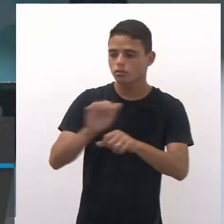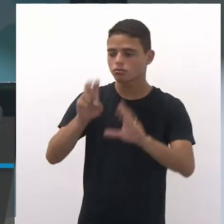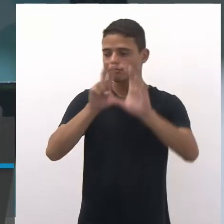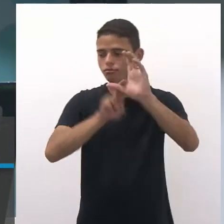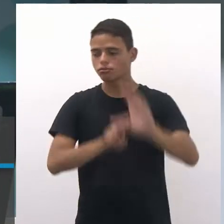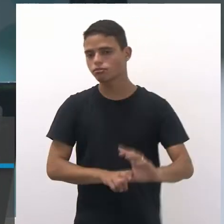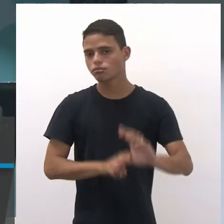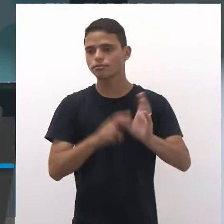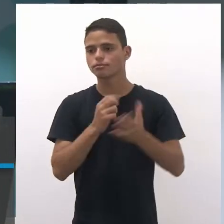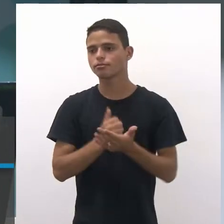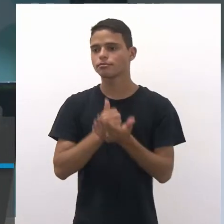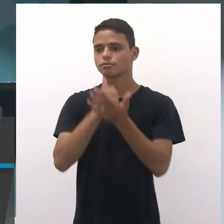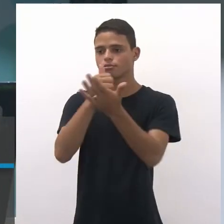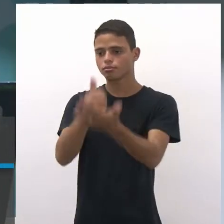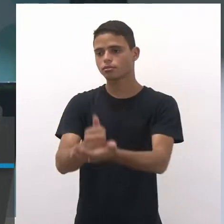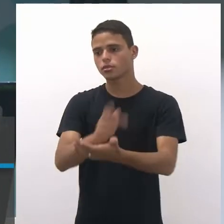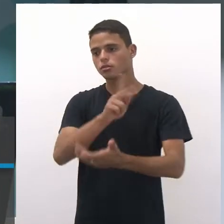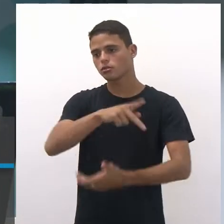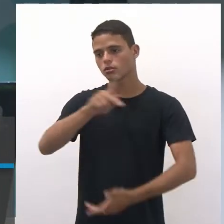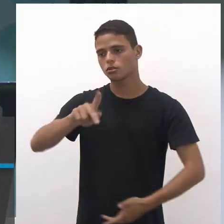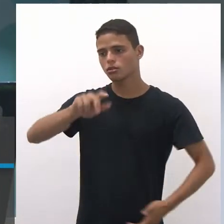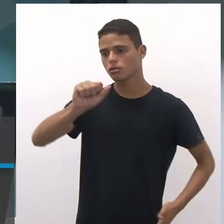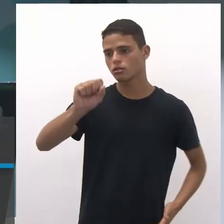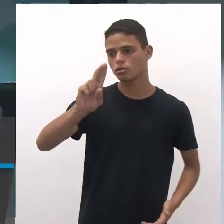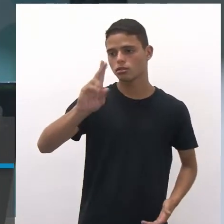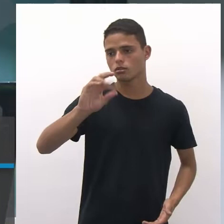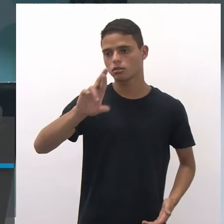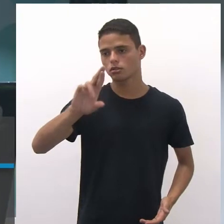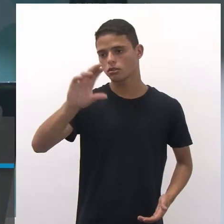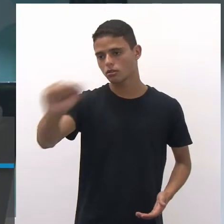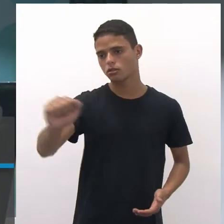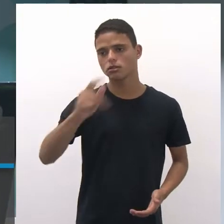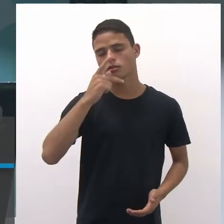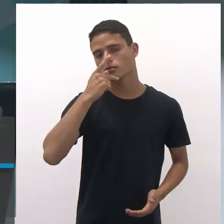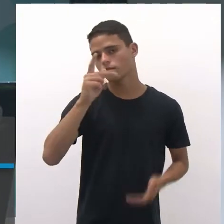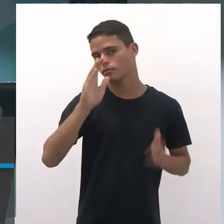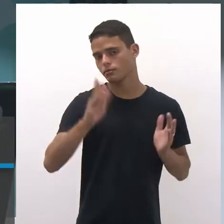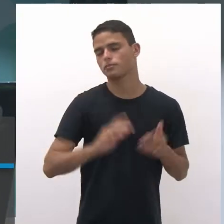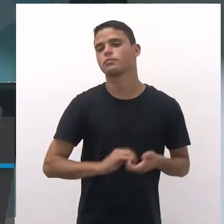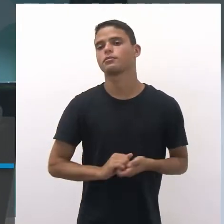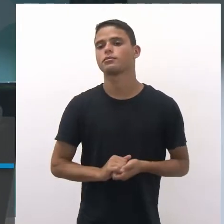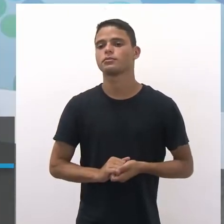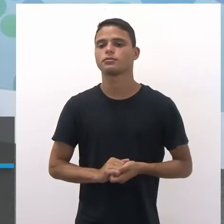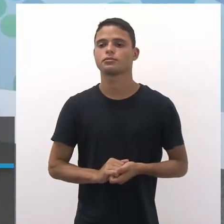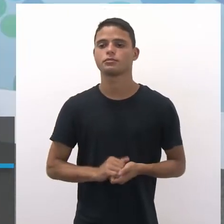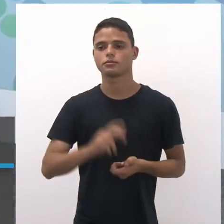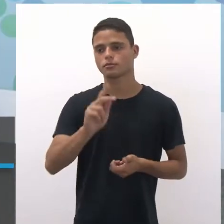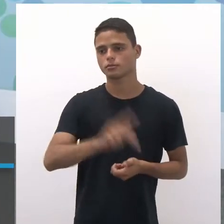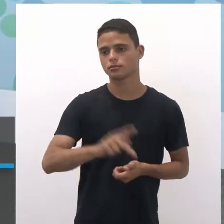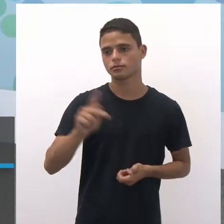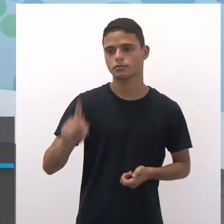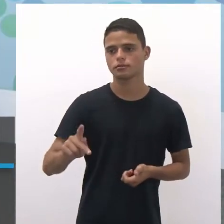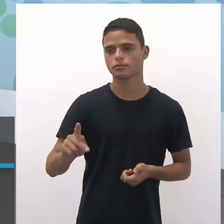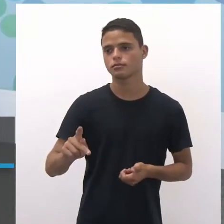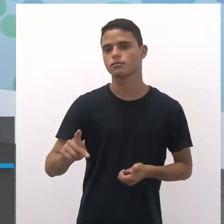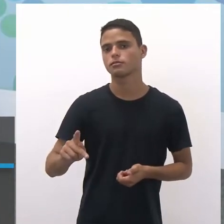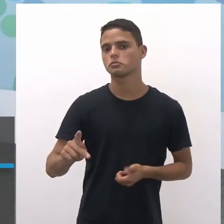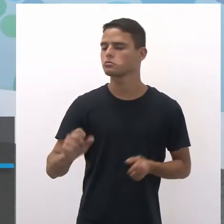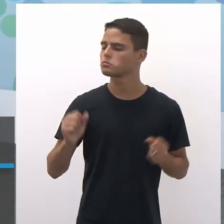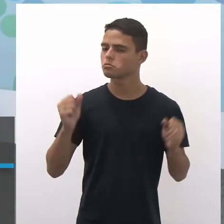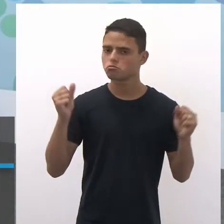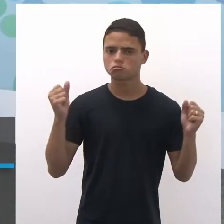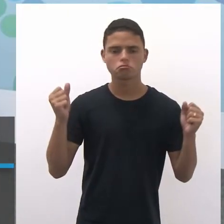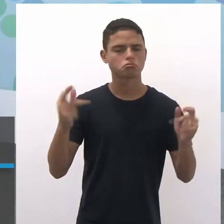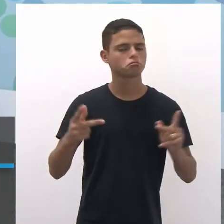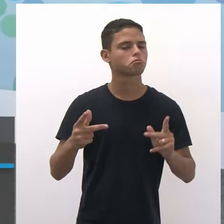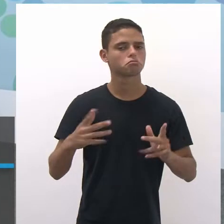recursos, como a professora Sandra Jardim tem colocado aqui para nós. Professora? Nossa, muito bem, professor